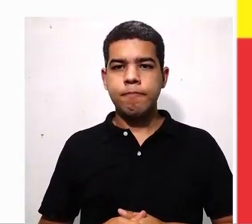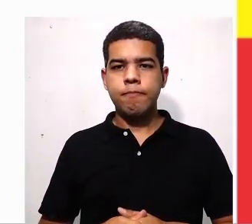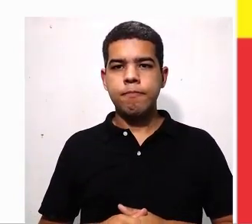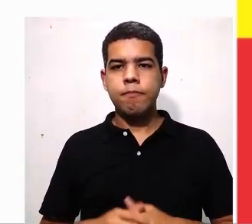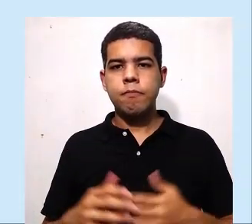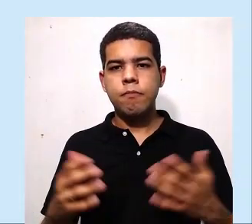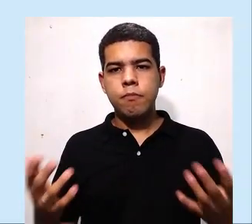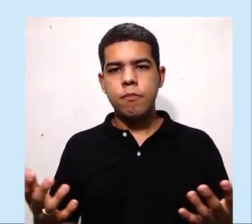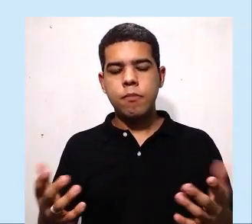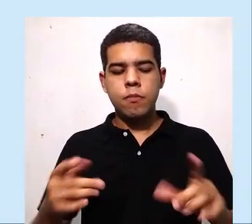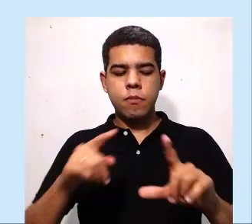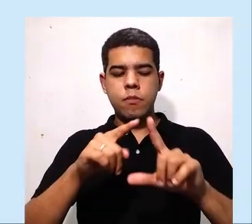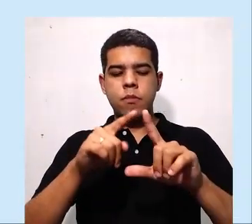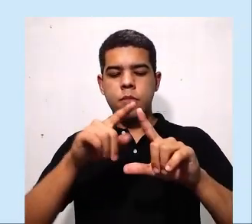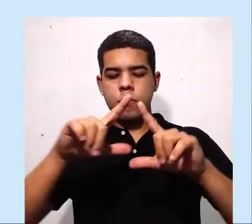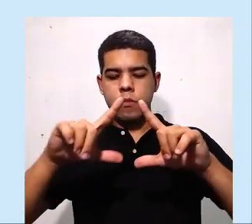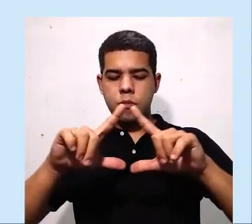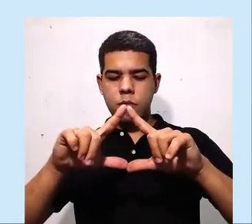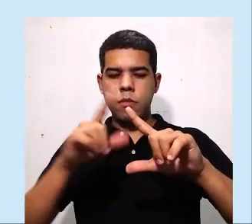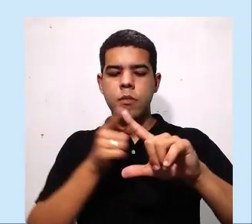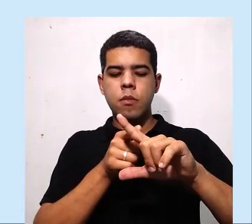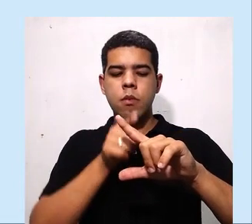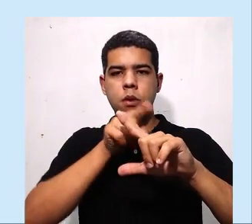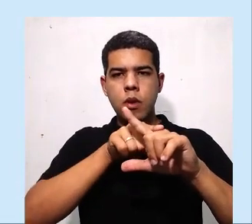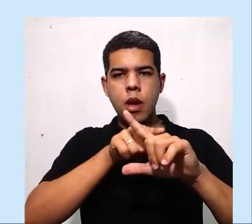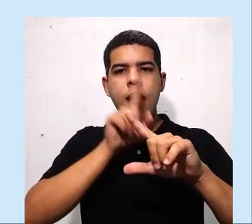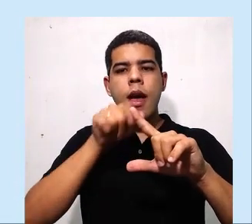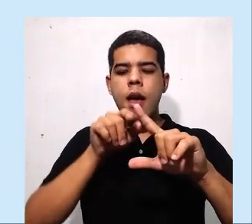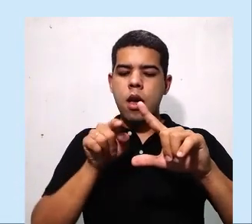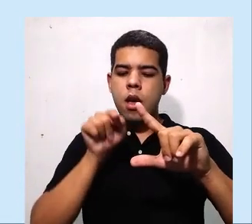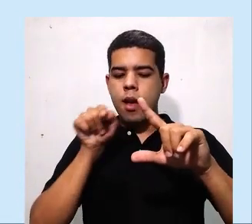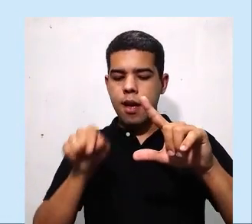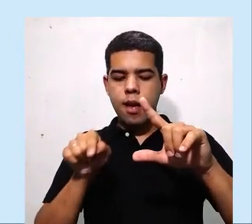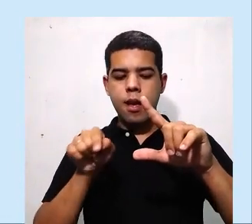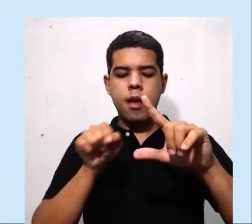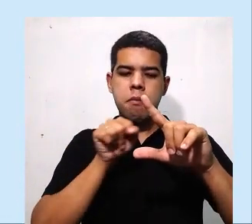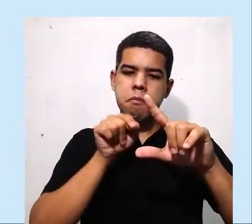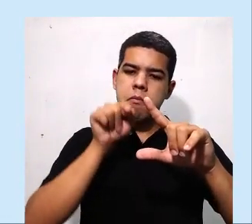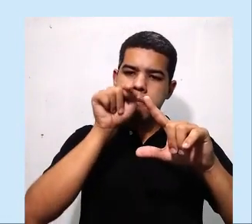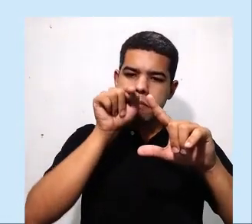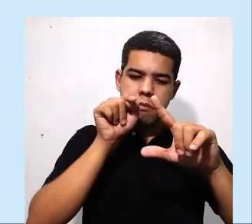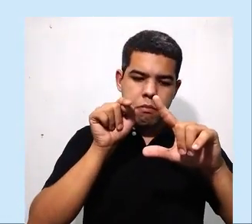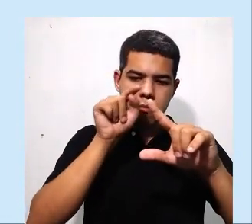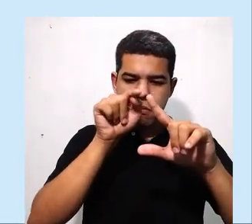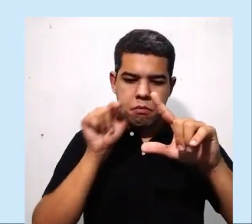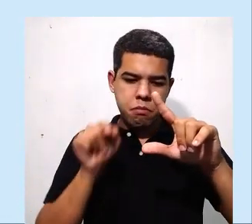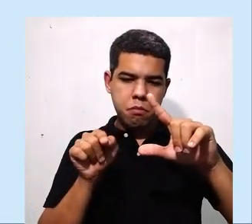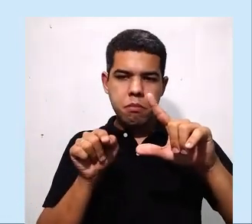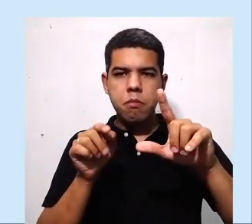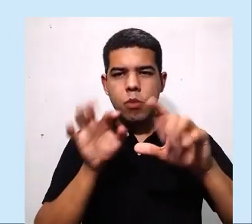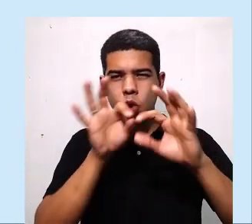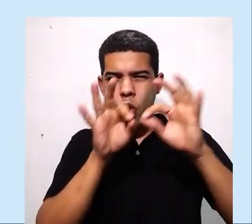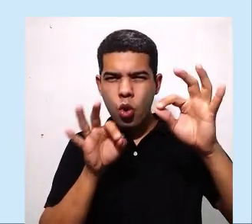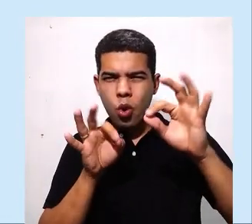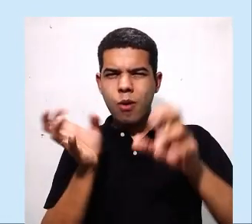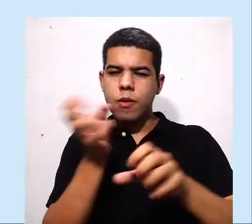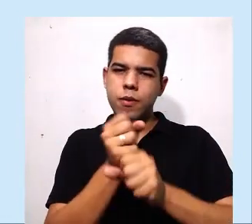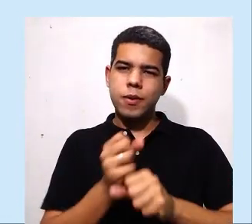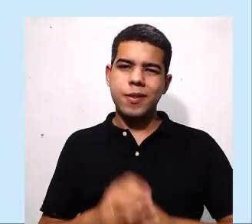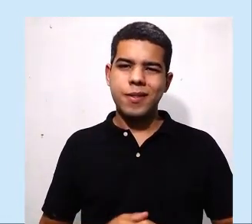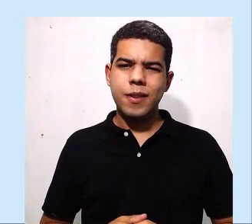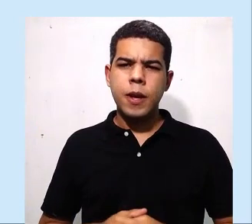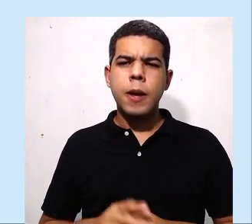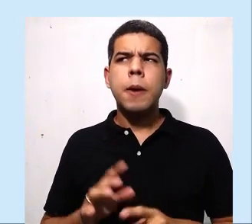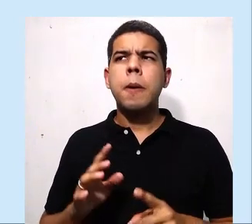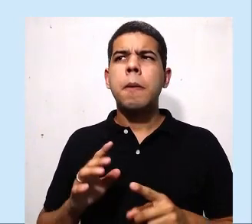Então, ó, ângulo externo é igual à soma dos outros dois ângulos. Eu digo assim, longe deles.